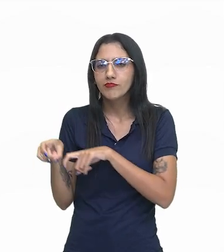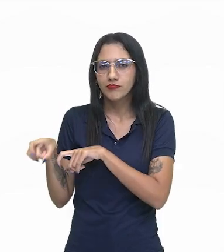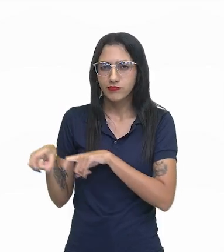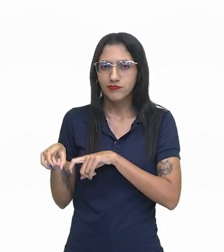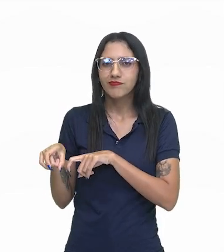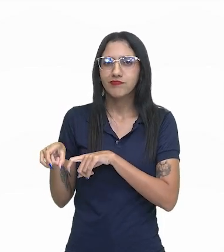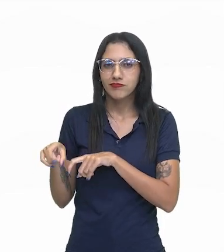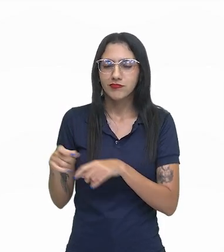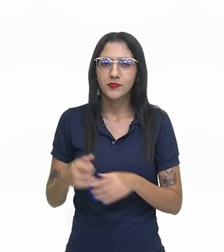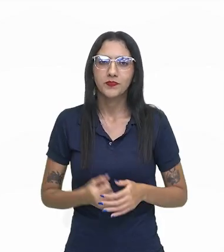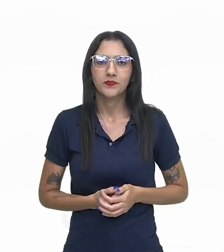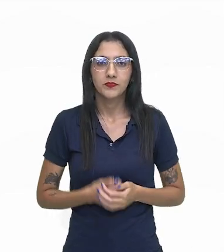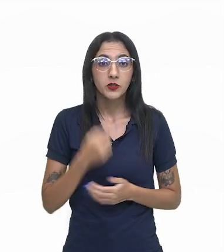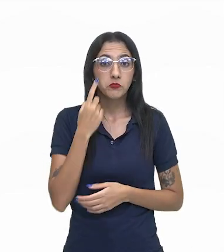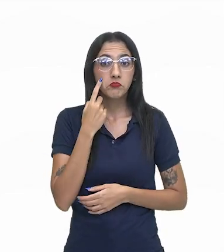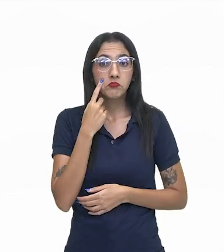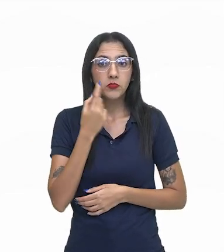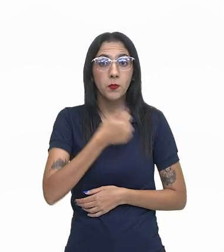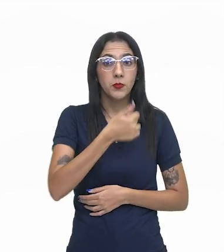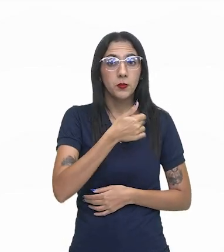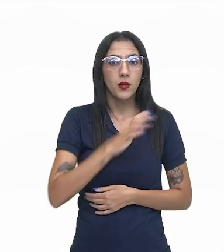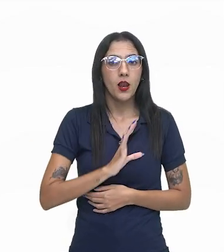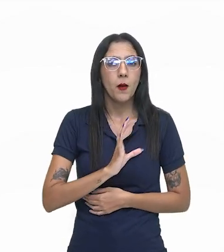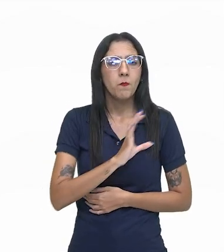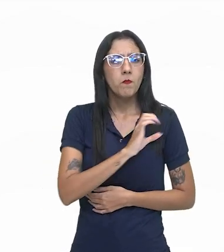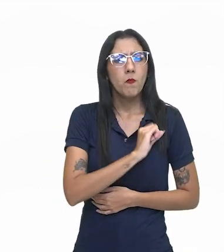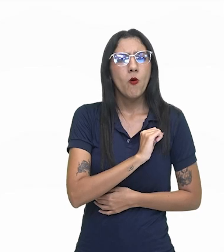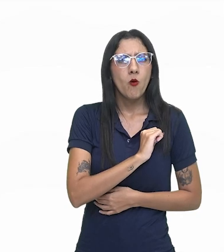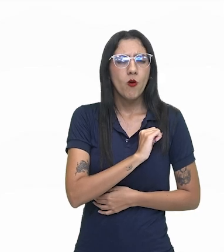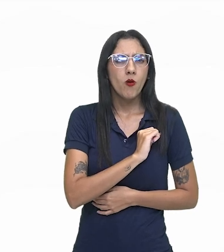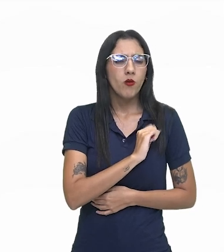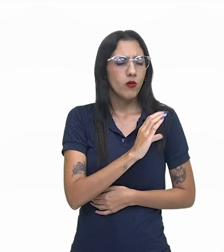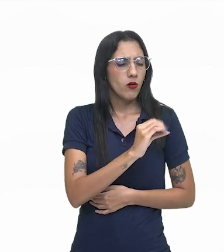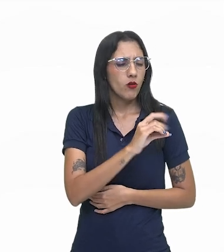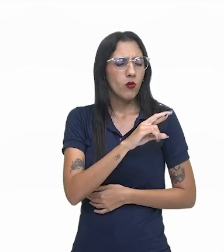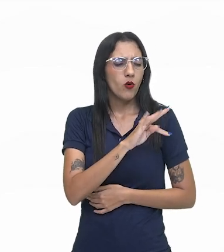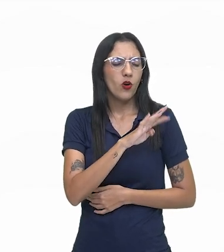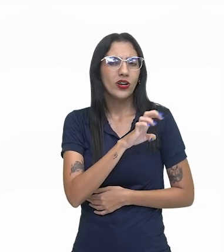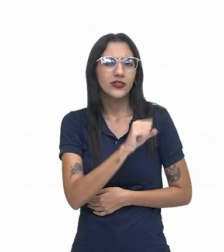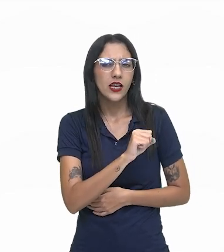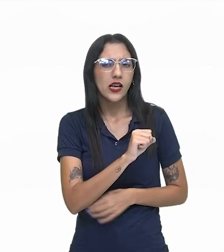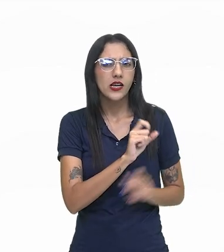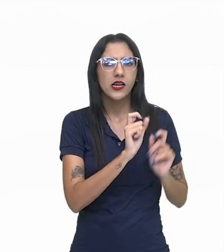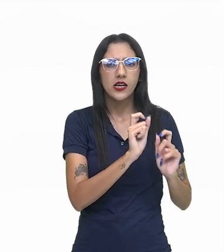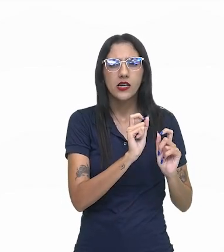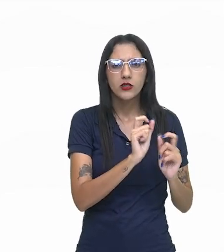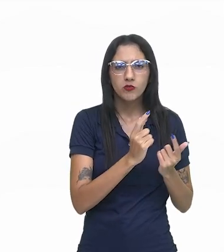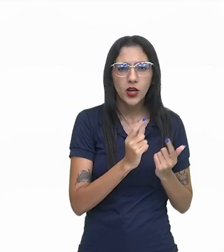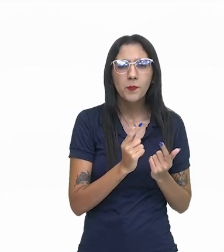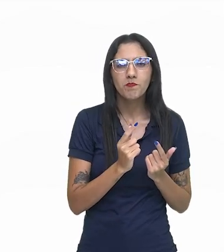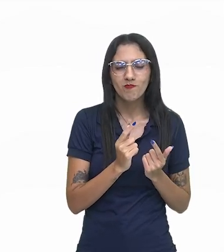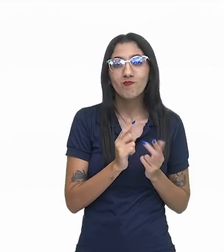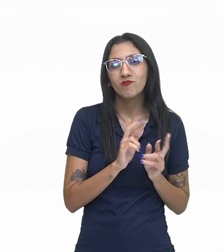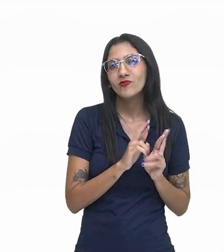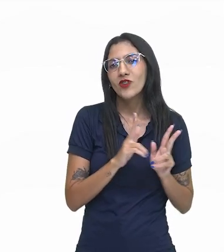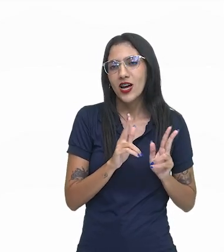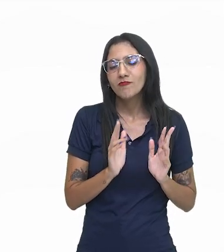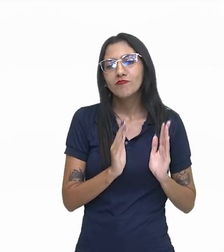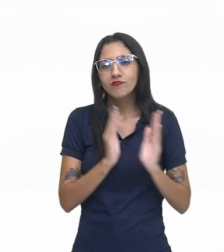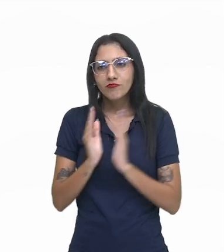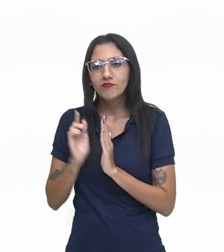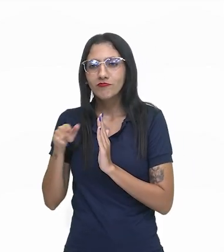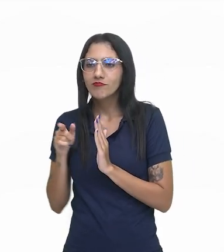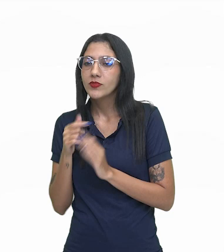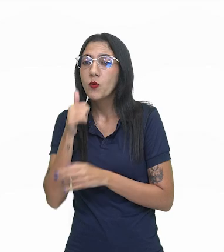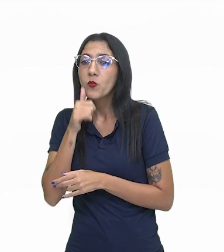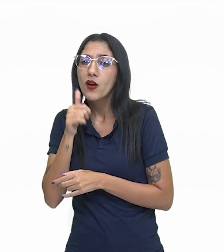ali, ó, na cantiga de amor, amor cortês, né? Então, ali já na de amigo, era voltada